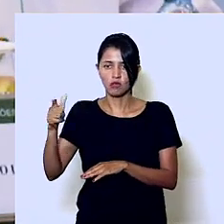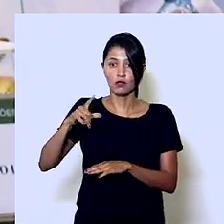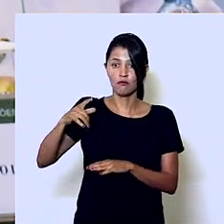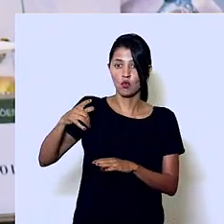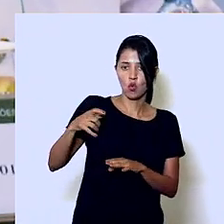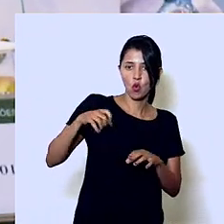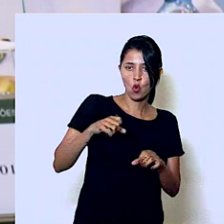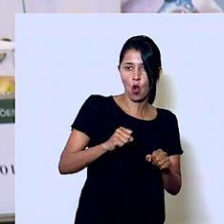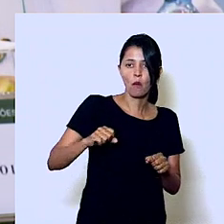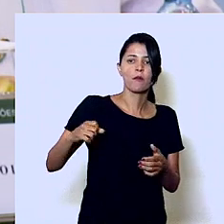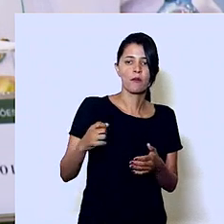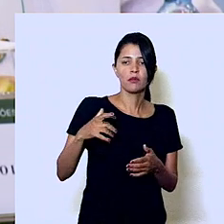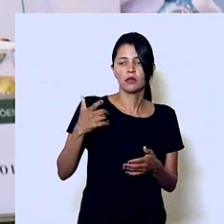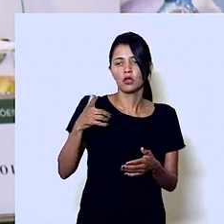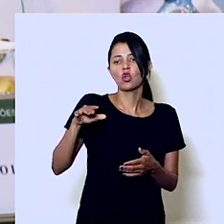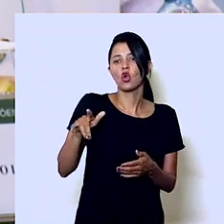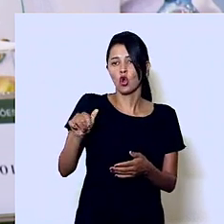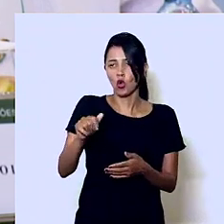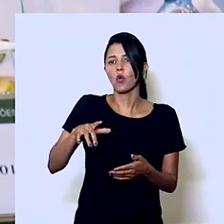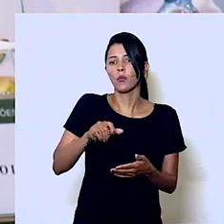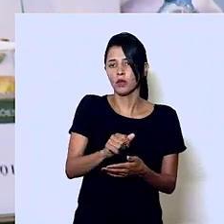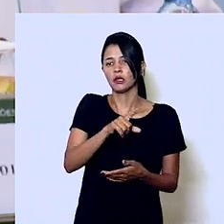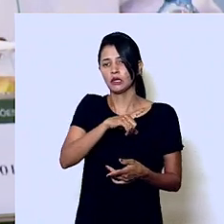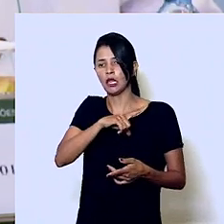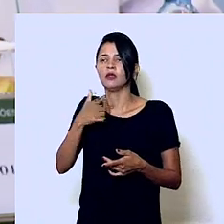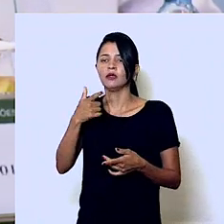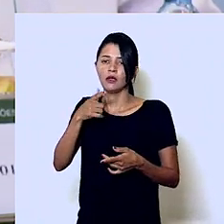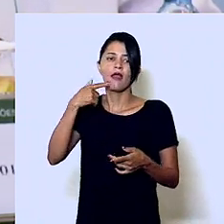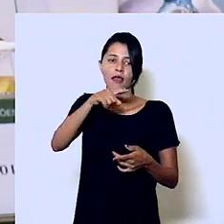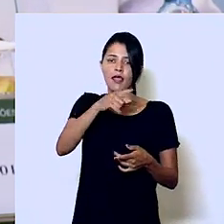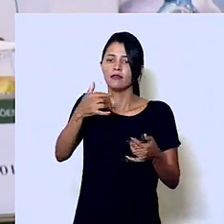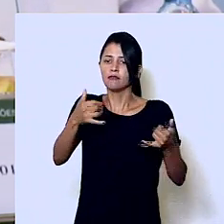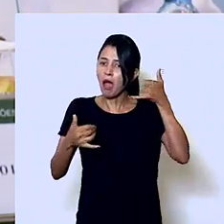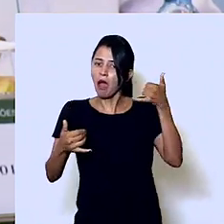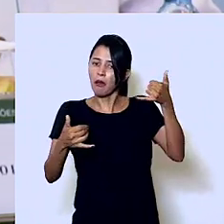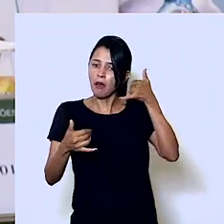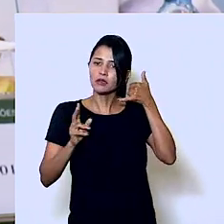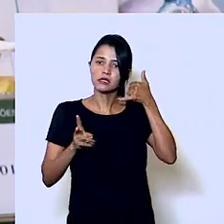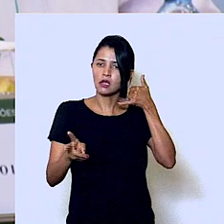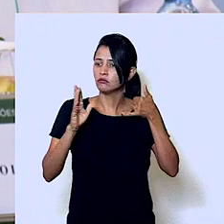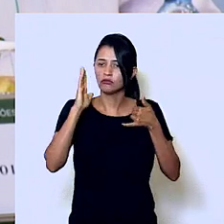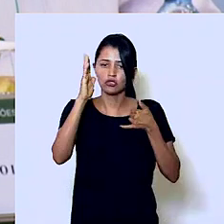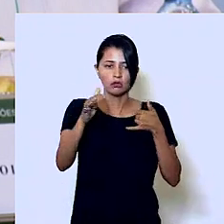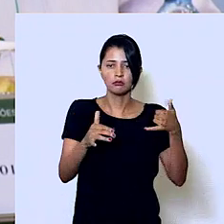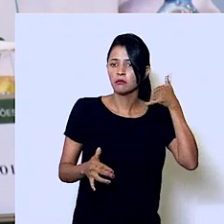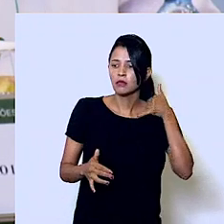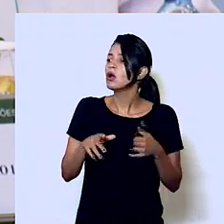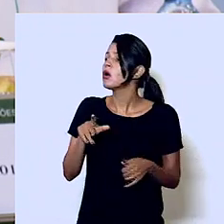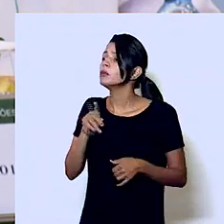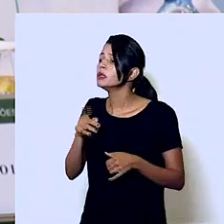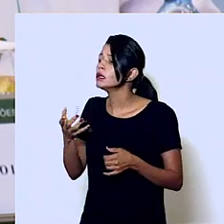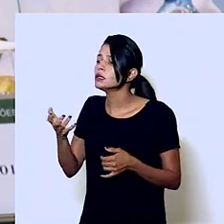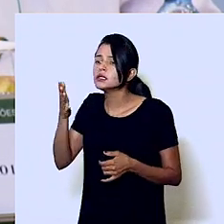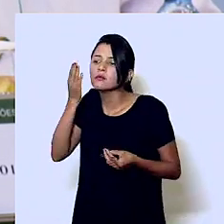fevereiro, época de carnaval, o Paulo Tarso ligou várias vezes, efetivamente, porque ele ligava diretamente. O presidente quer saber o que está acontecendo. Eu